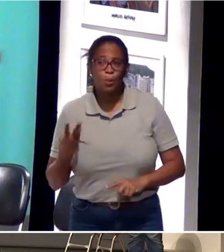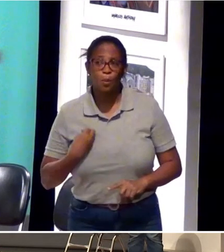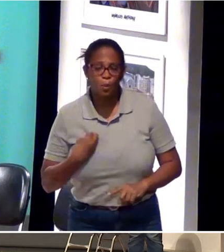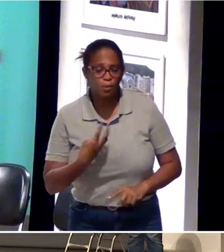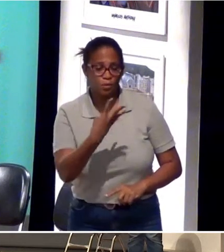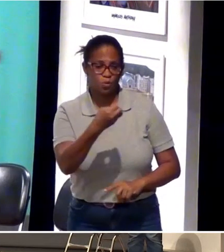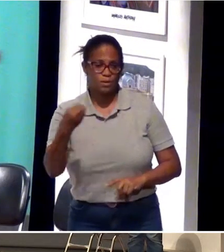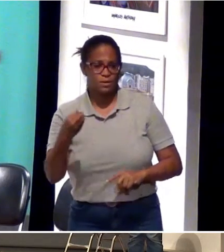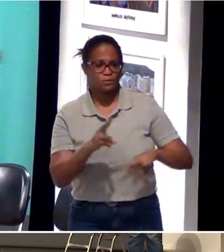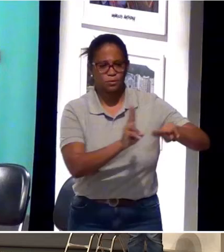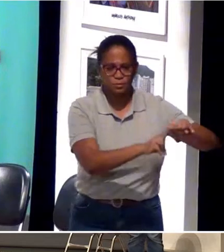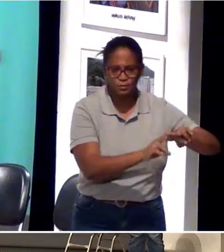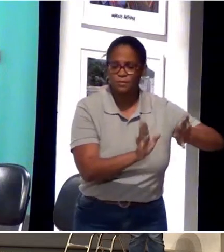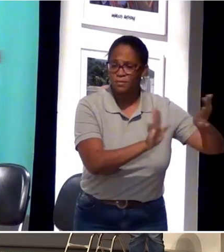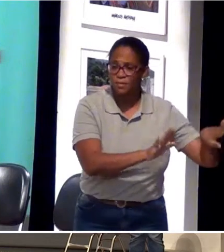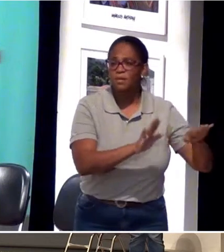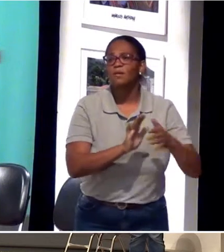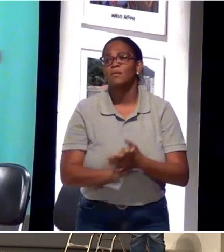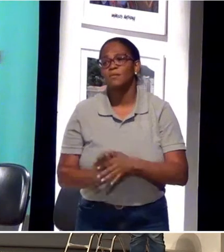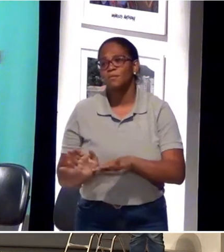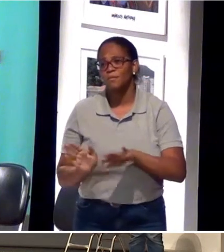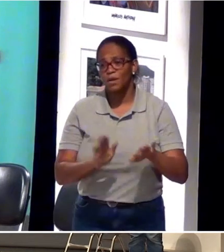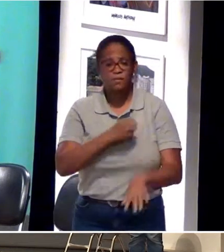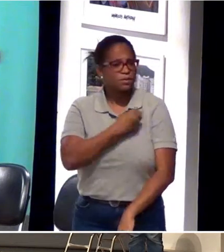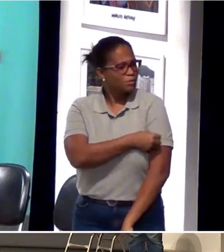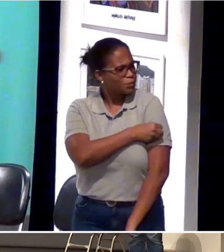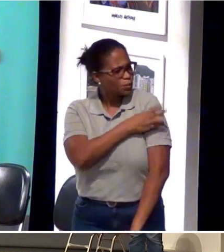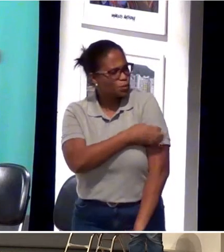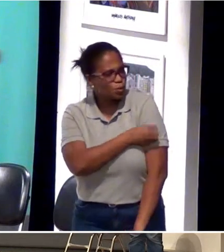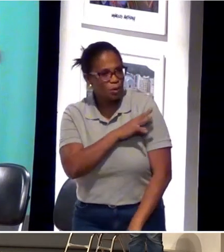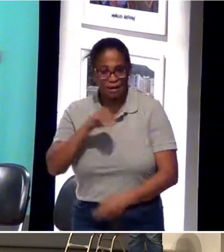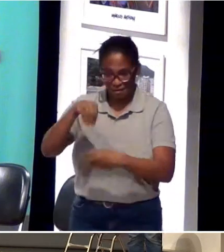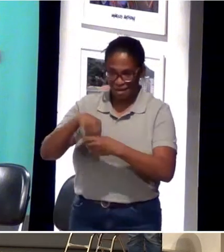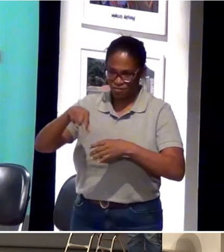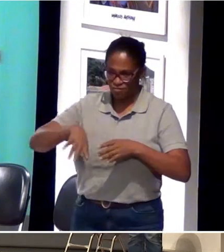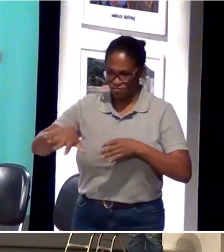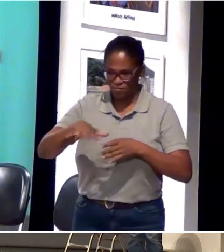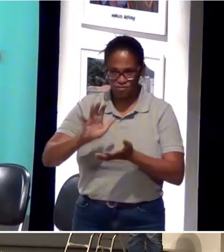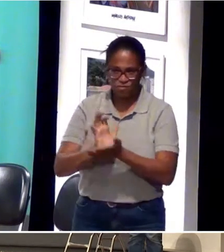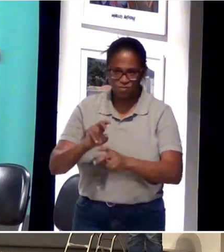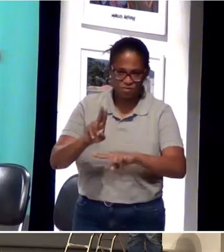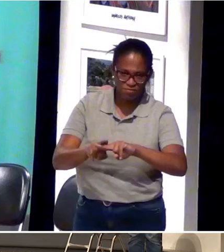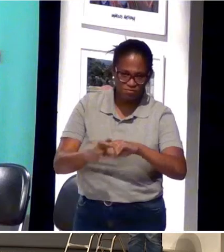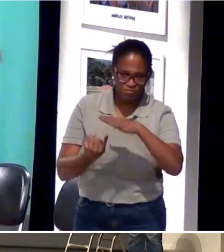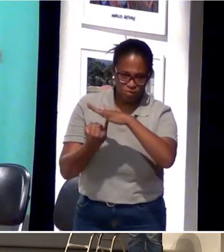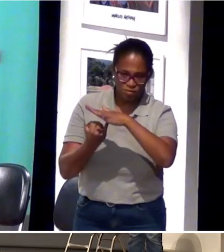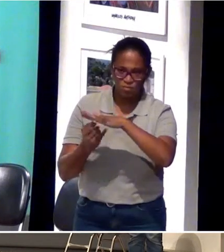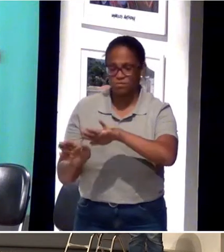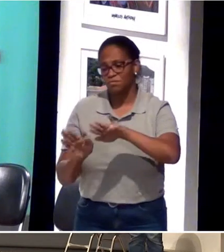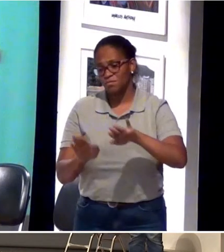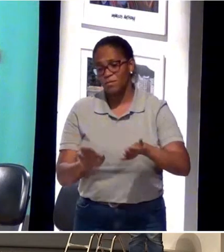meninos. Por mais que você tenha uma escolaridade lá dentro, uma escola pública dentro das instituições,